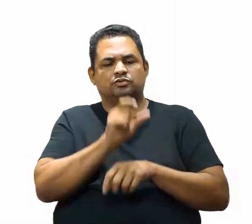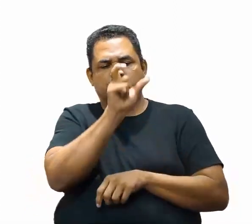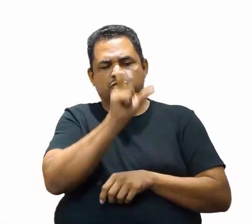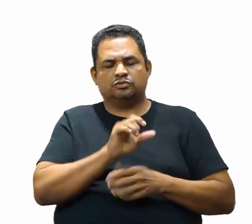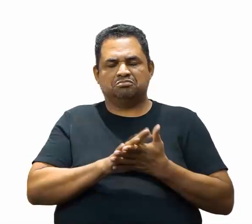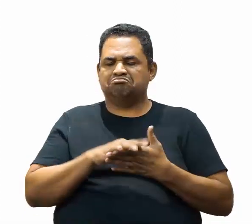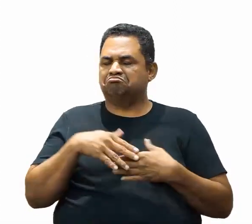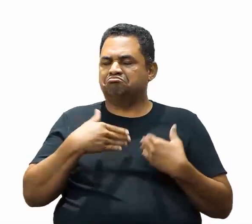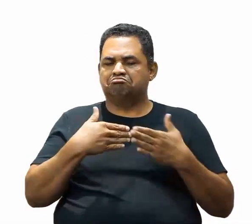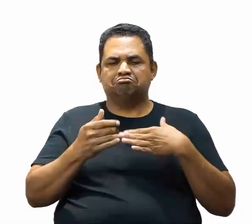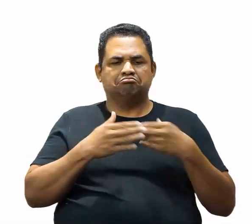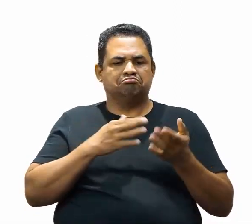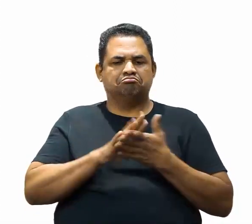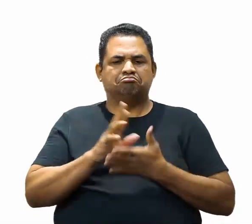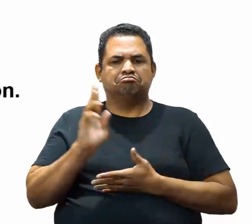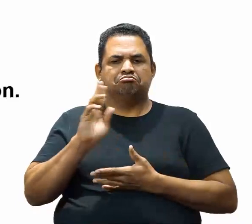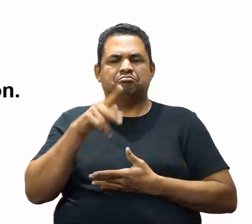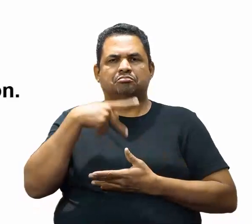disse.